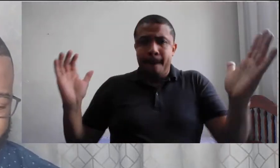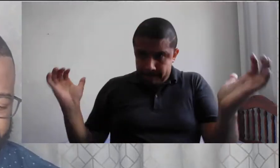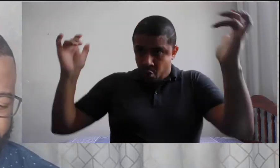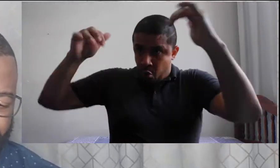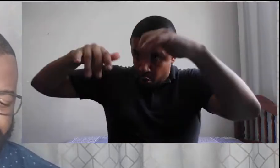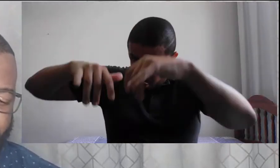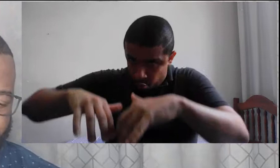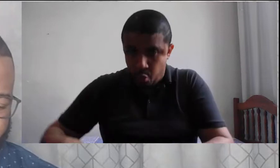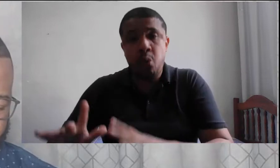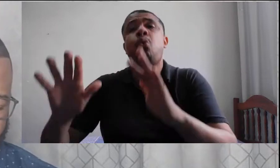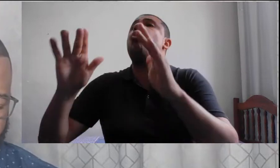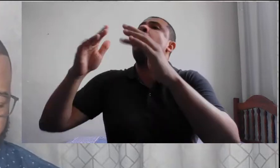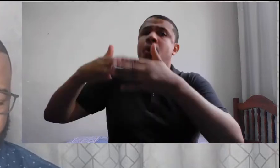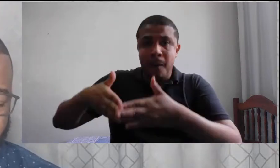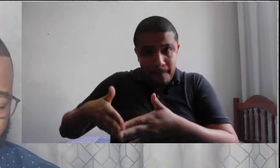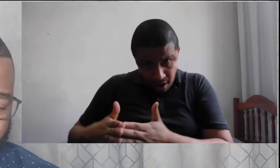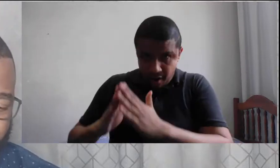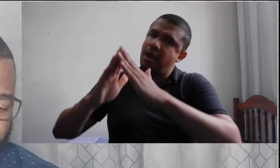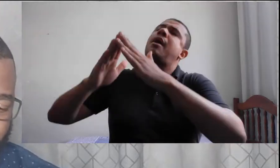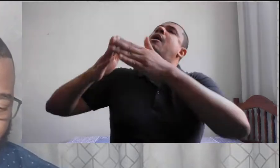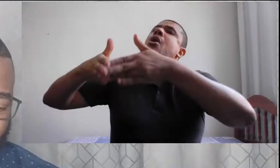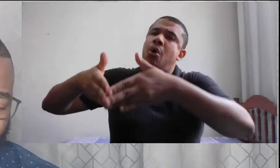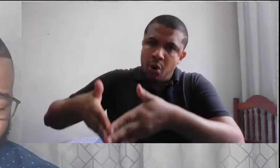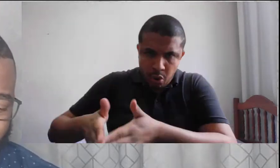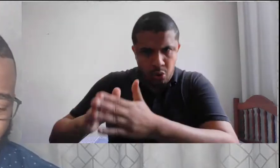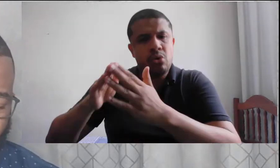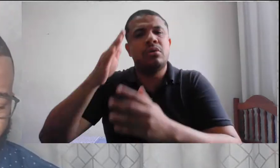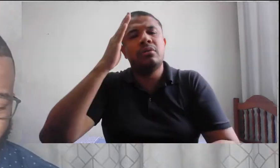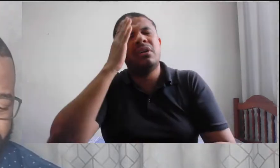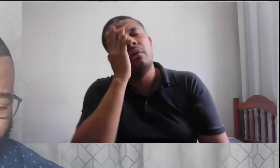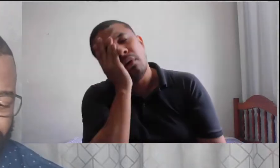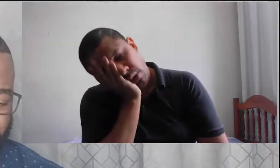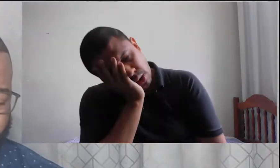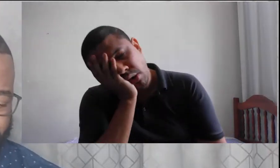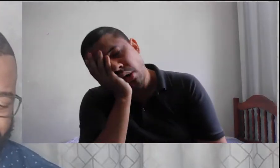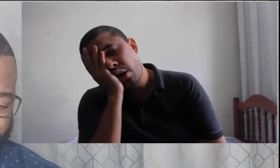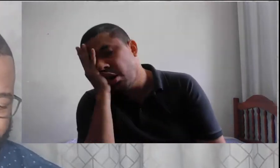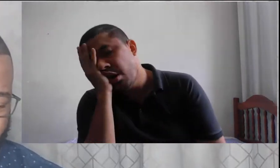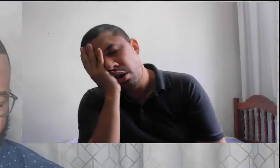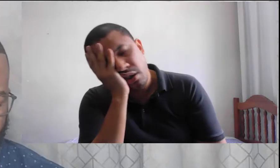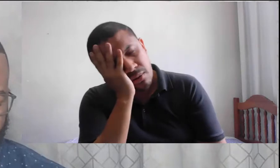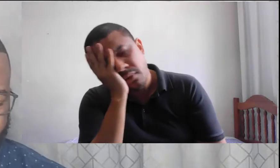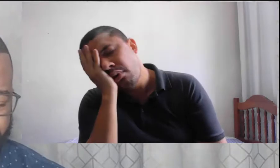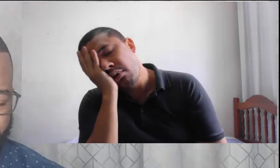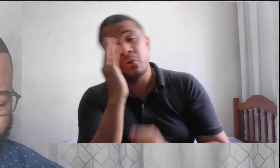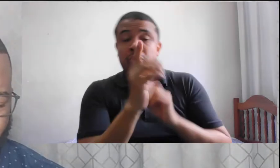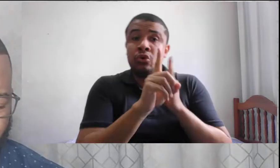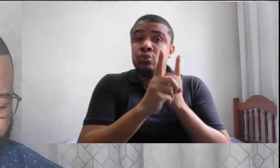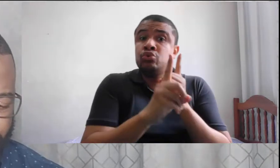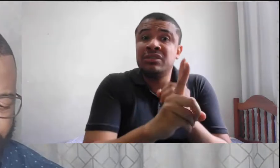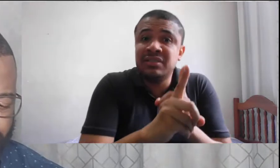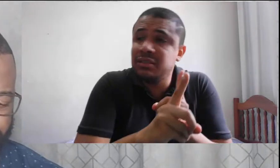foi se enchendo de água. Jesus estava na popa dormindo, com a cabeça sobre um travesseiro. Os